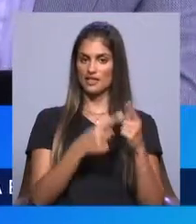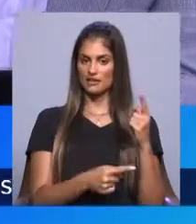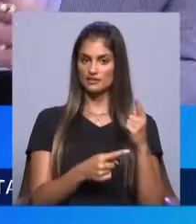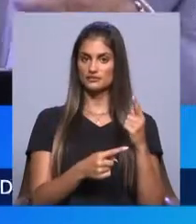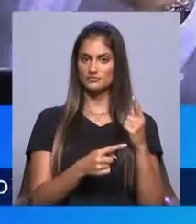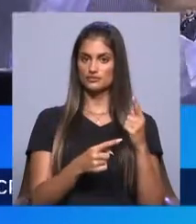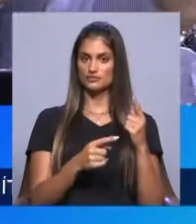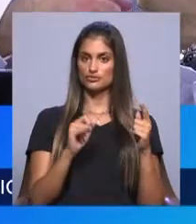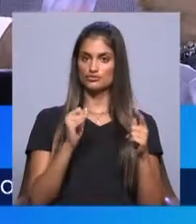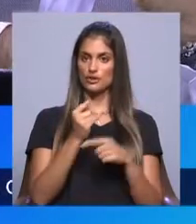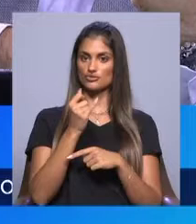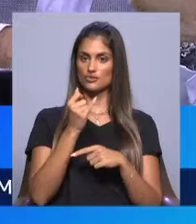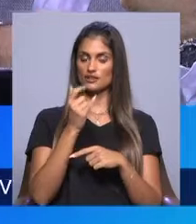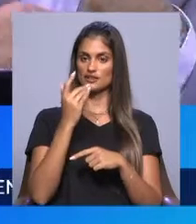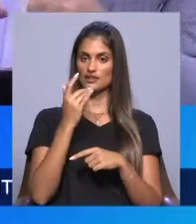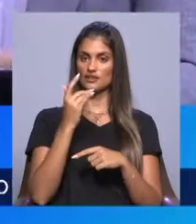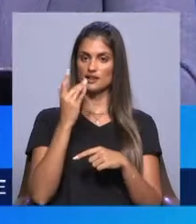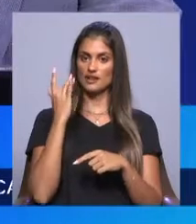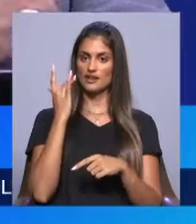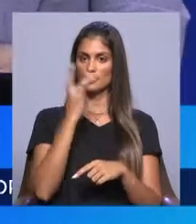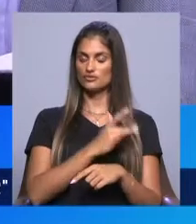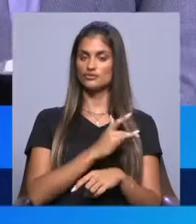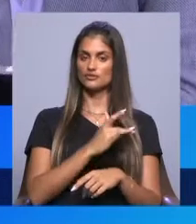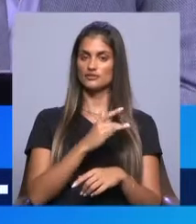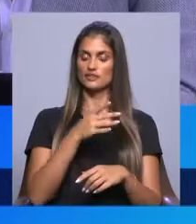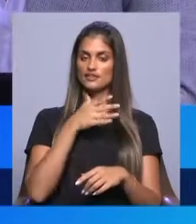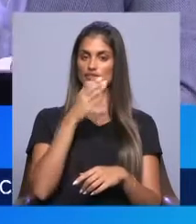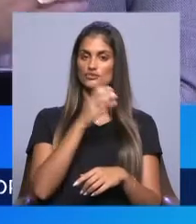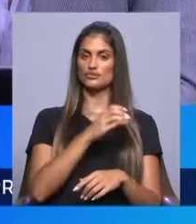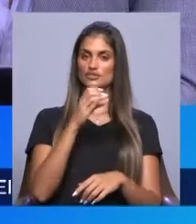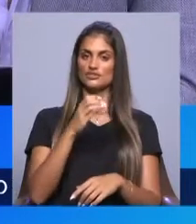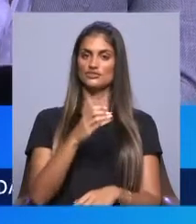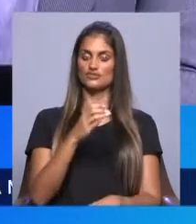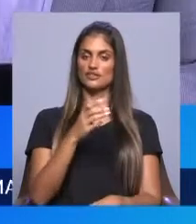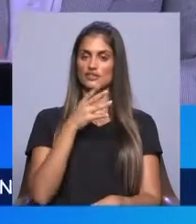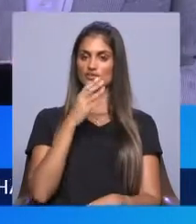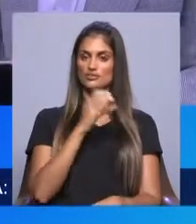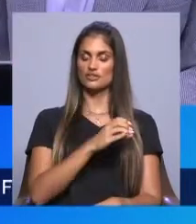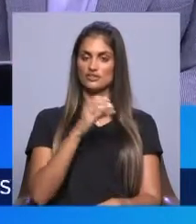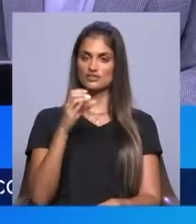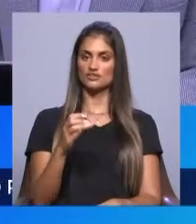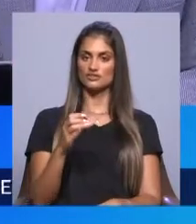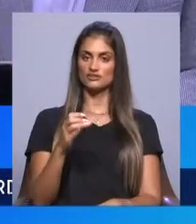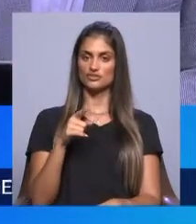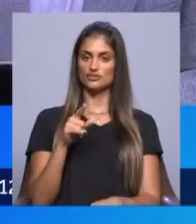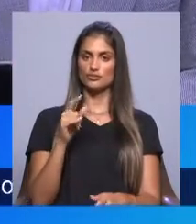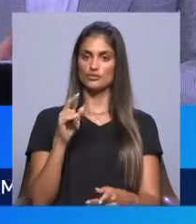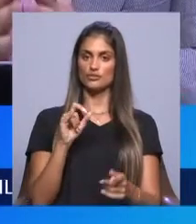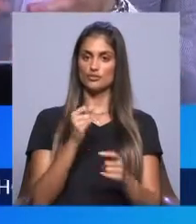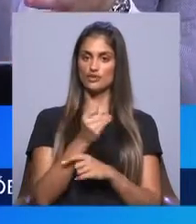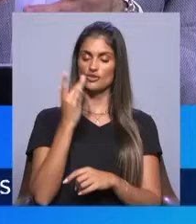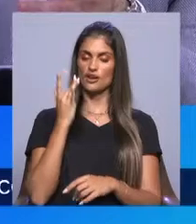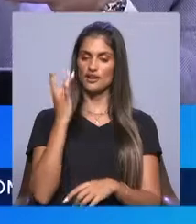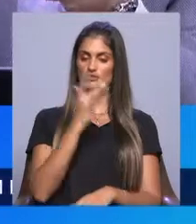dos buracos negros menos maciços. Dizem os cientistas Quanto é que isso dá? Dizem os cientistas que estes buracos negros